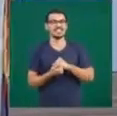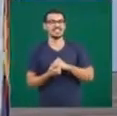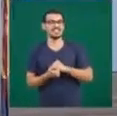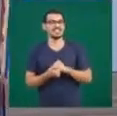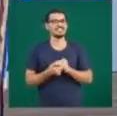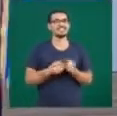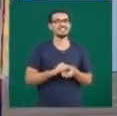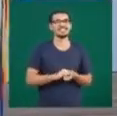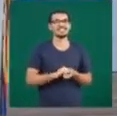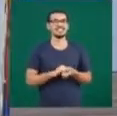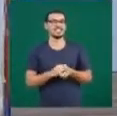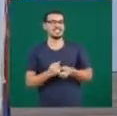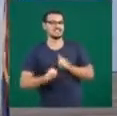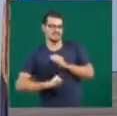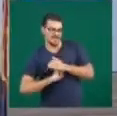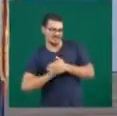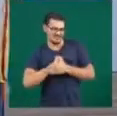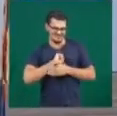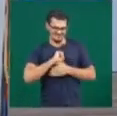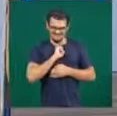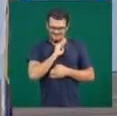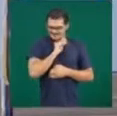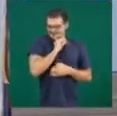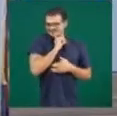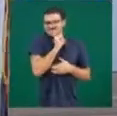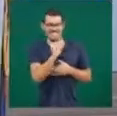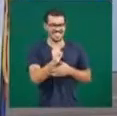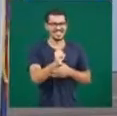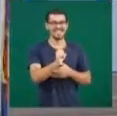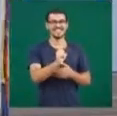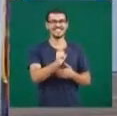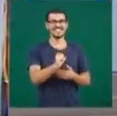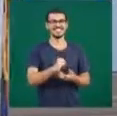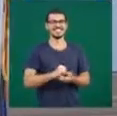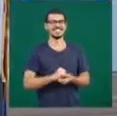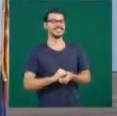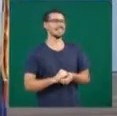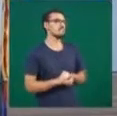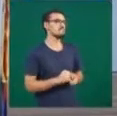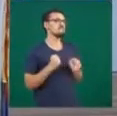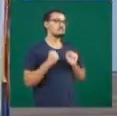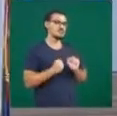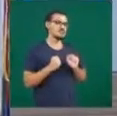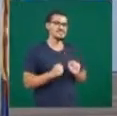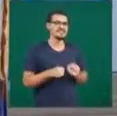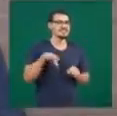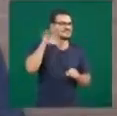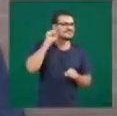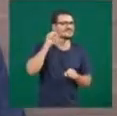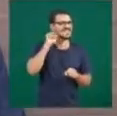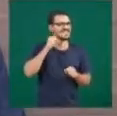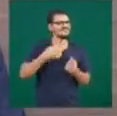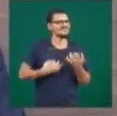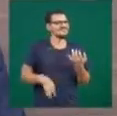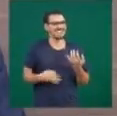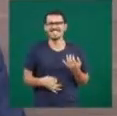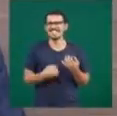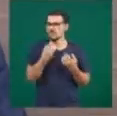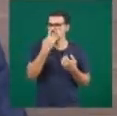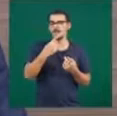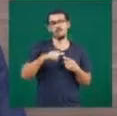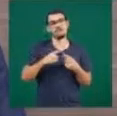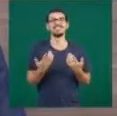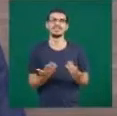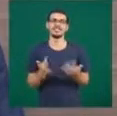é o corte de navaia, só que de dentro pra fora. E a gente poderia ouvir mais, com certeza, mas nós temos que encerrar o nosso